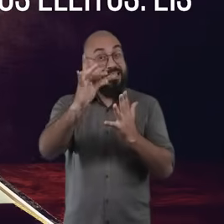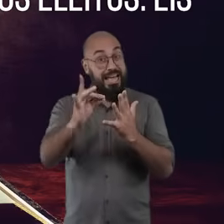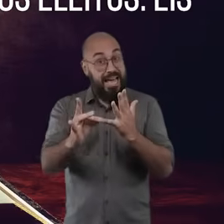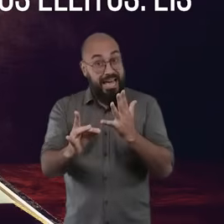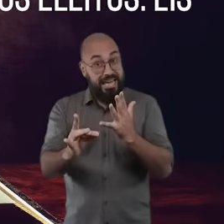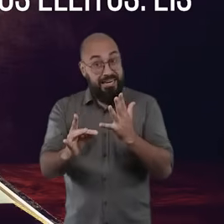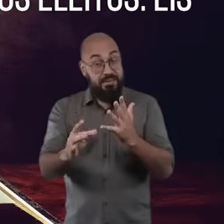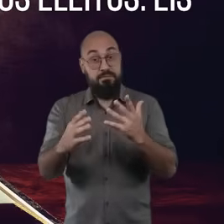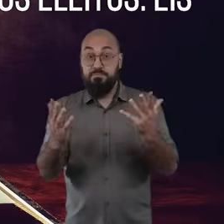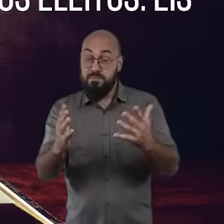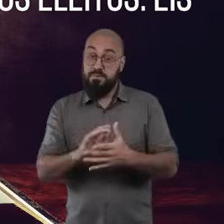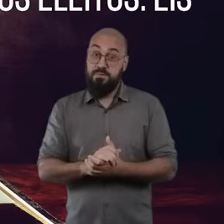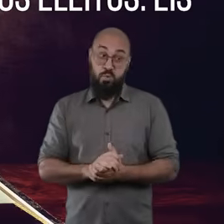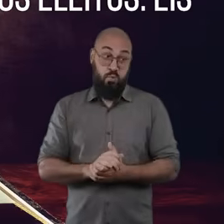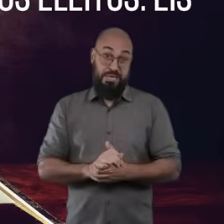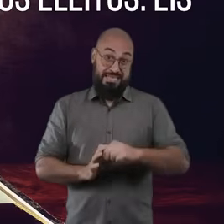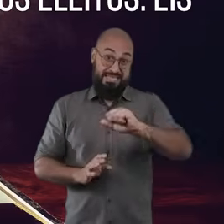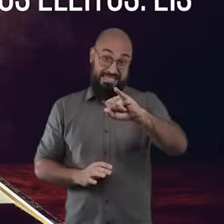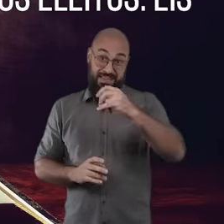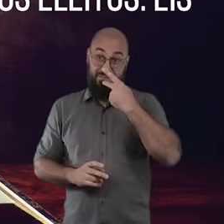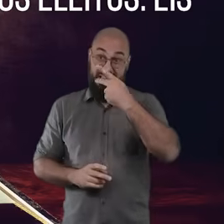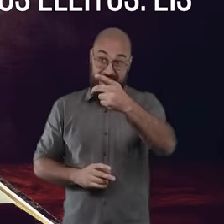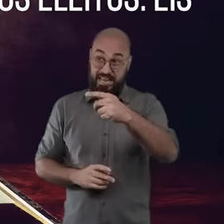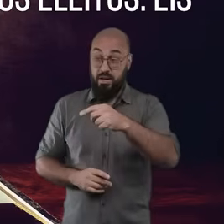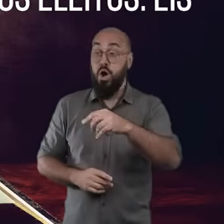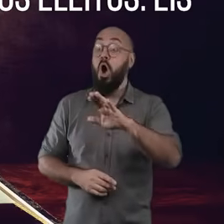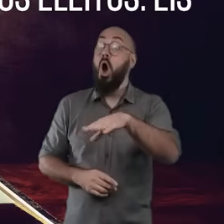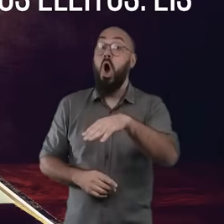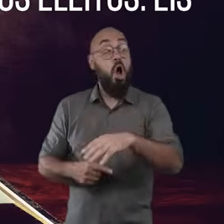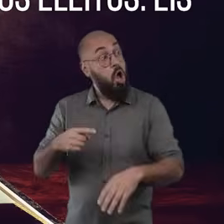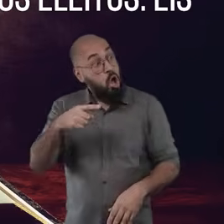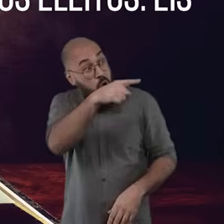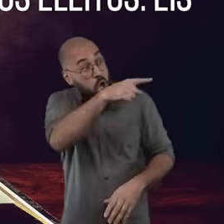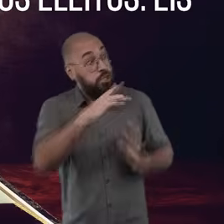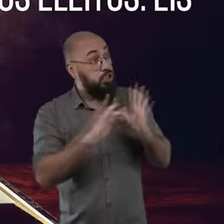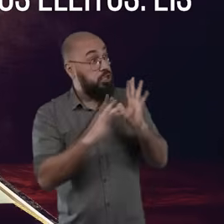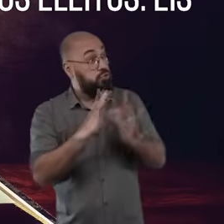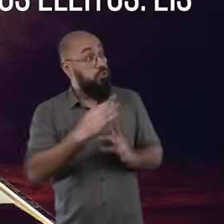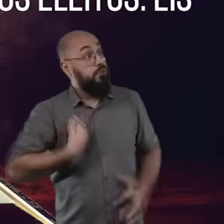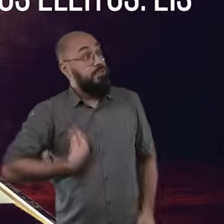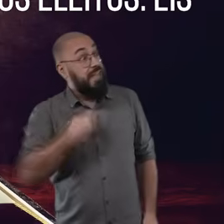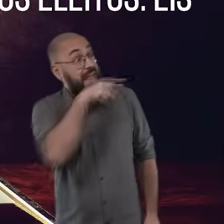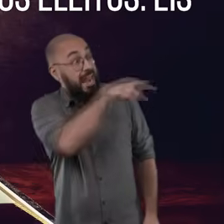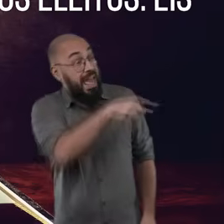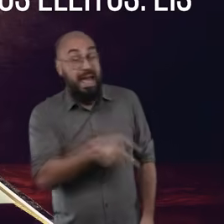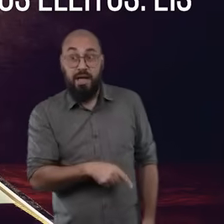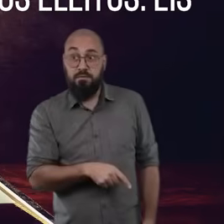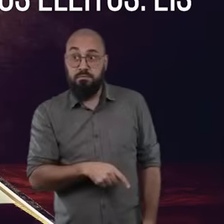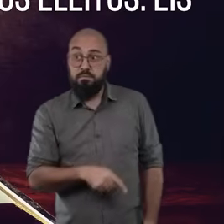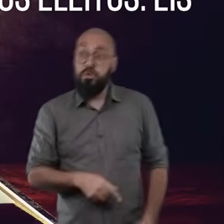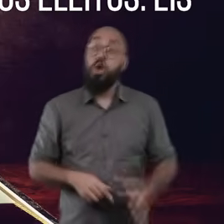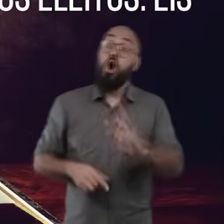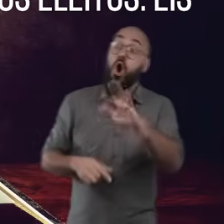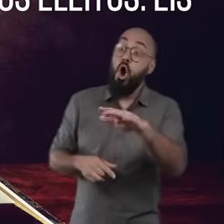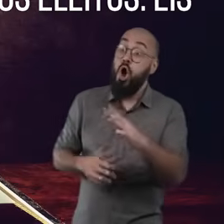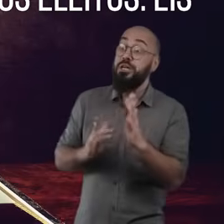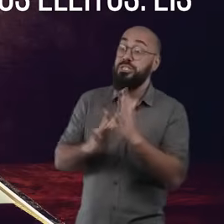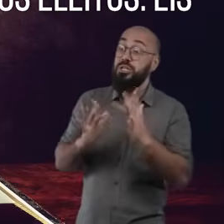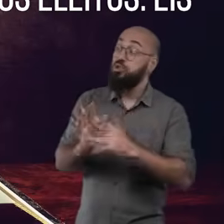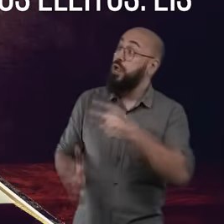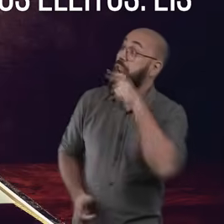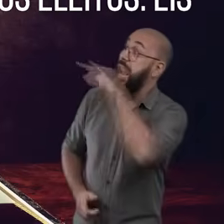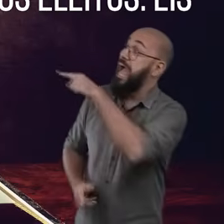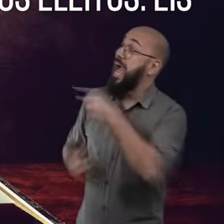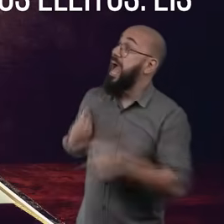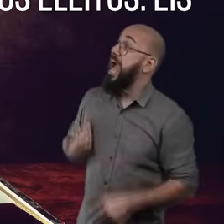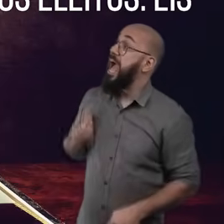então, se alguém disser a vocês, olhem, aqui está o Cristo, ou ali está ele, não acreditem, porque surgirão falsos